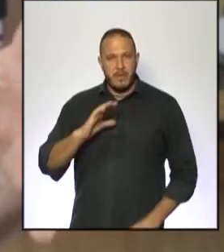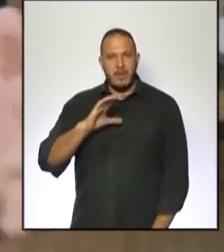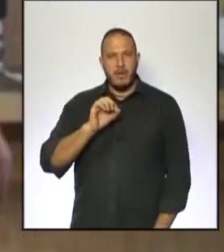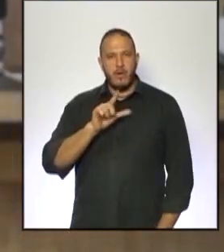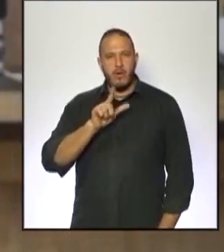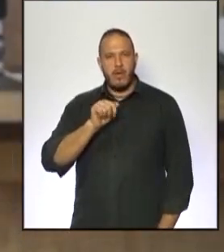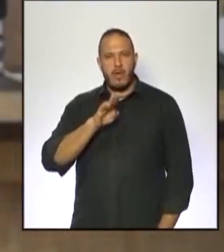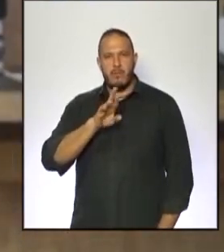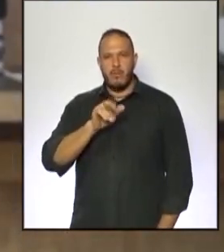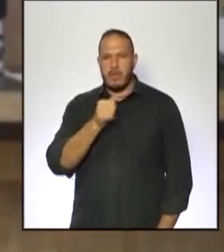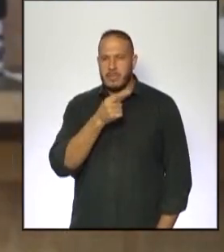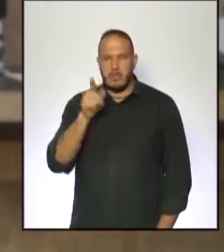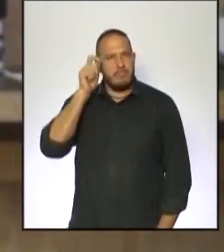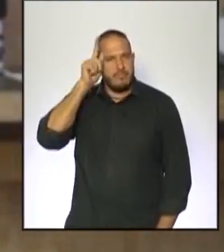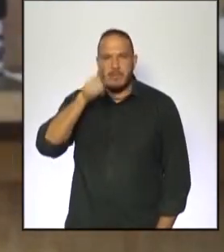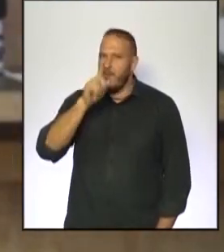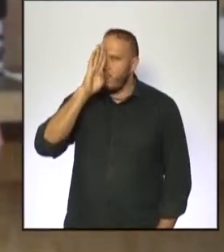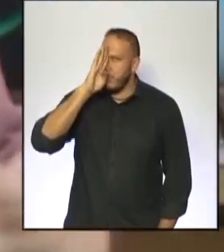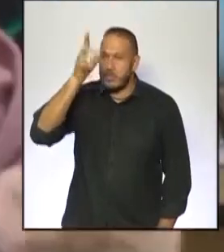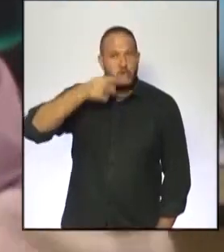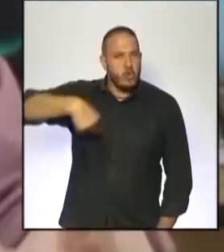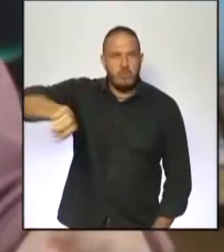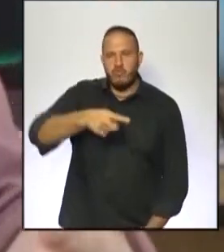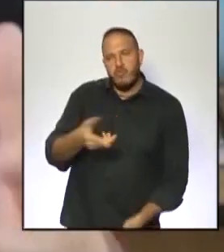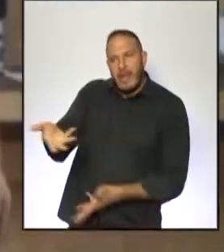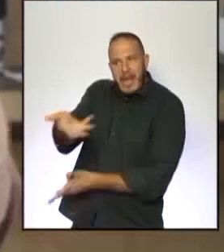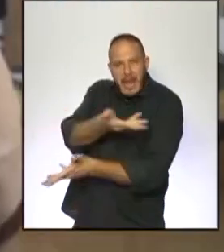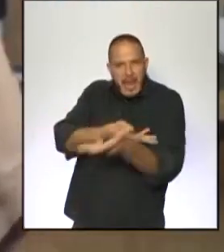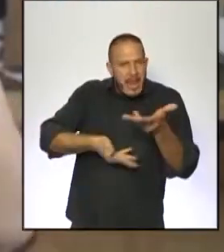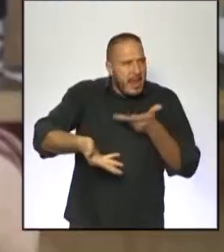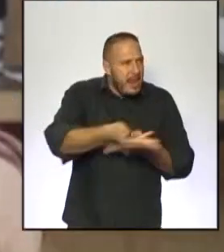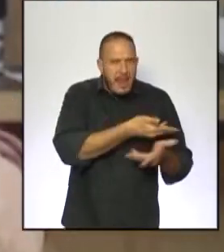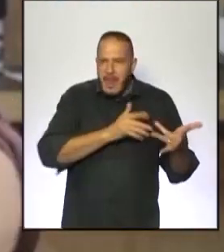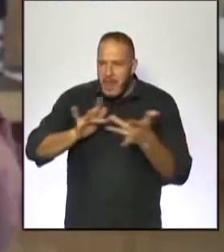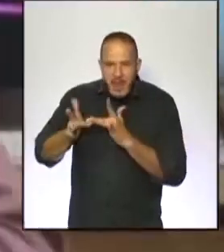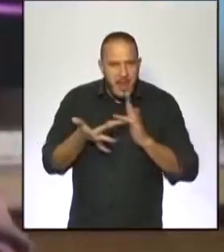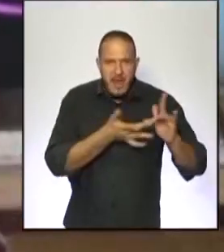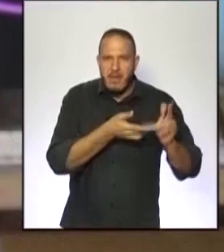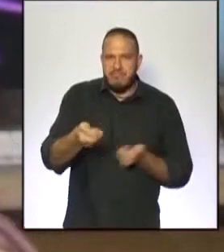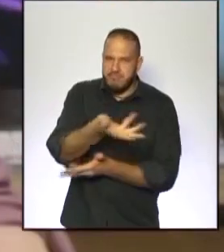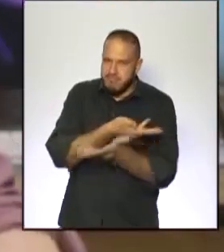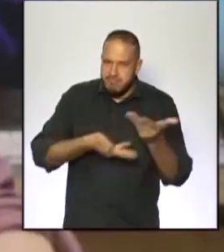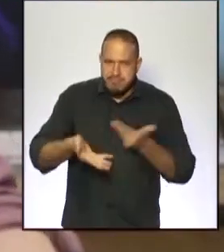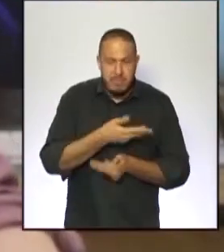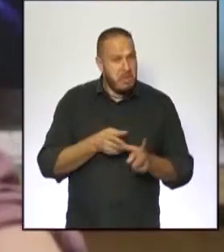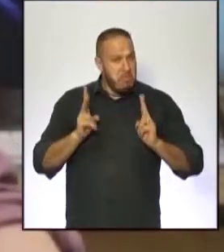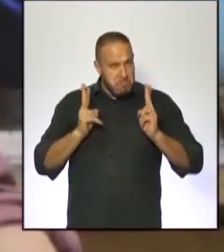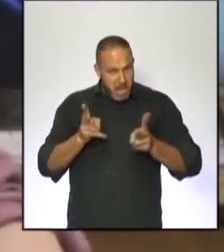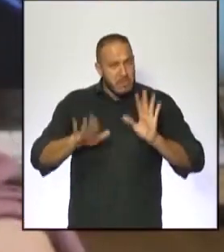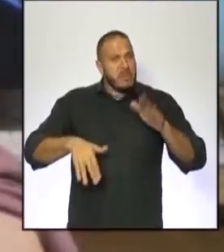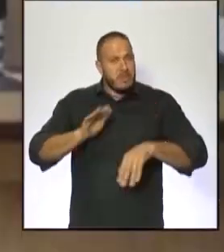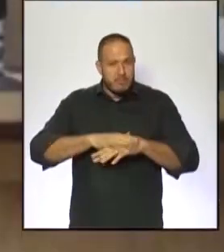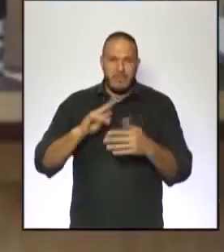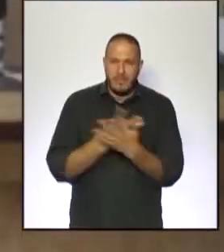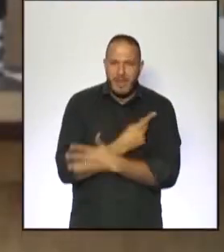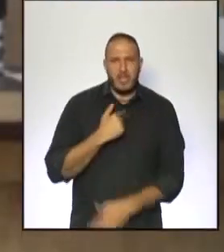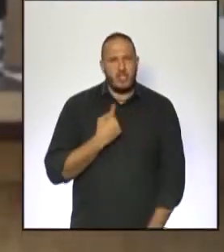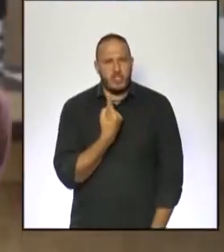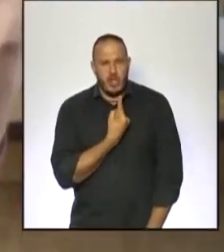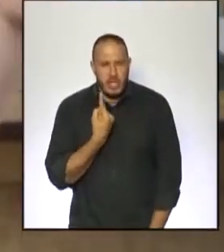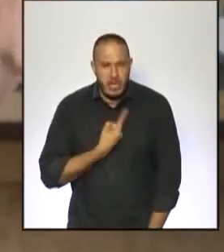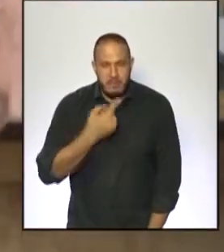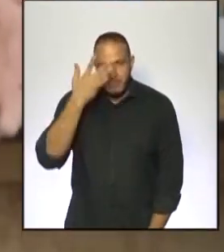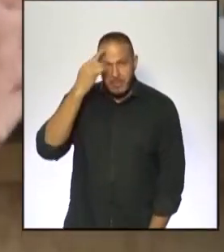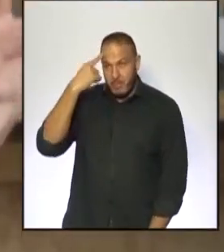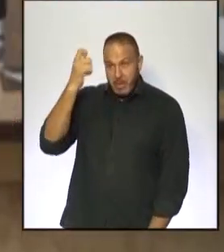cultura maker. Todo mundo trabalha junto, em rede, mesmo quando está sozinho. Você pode pegar